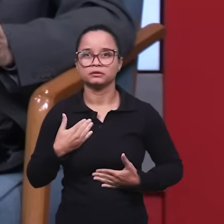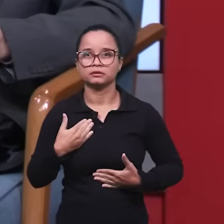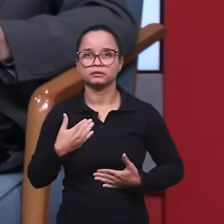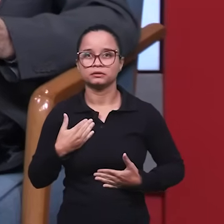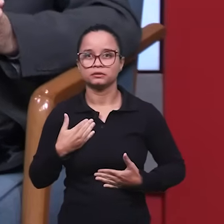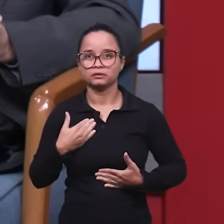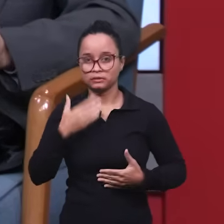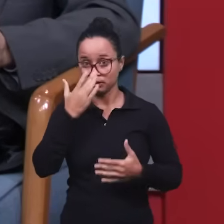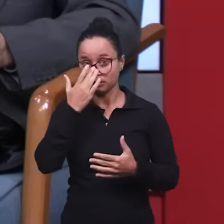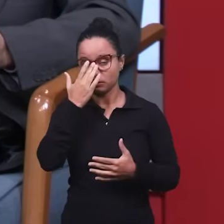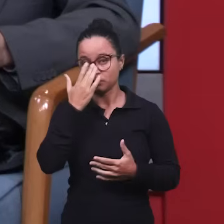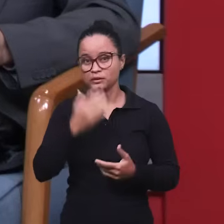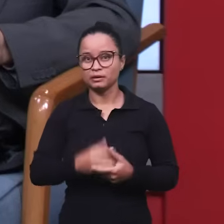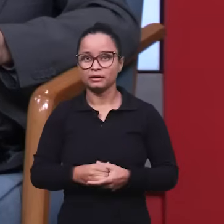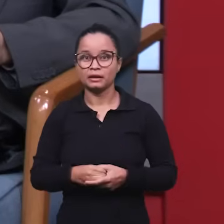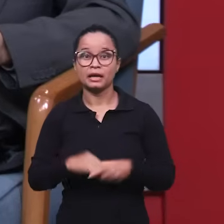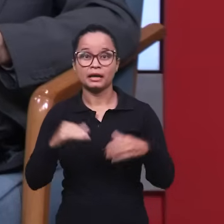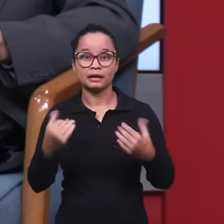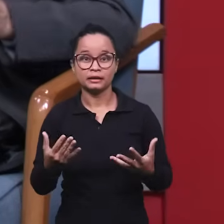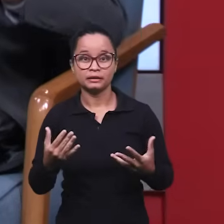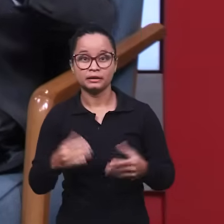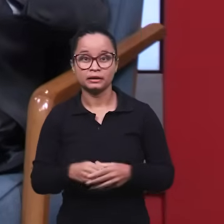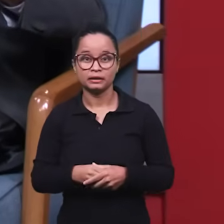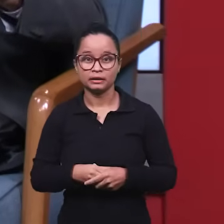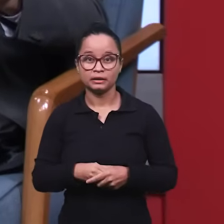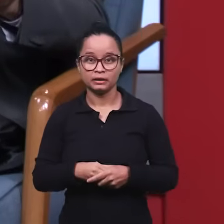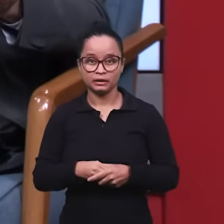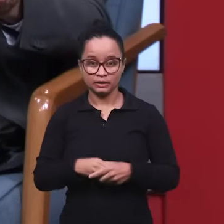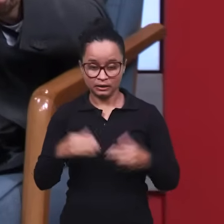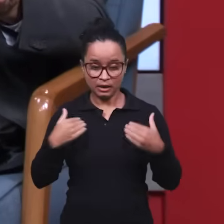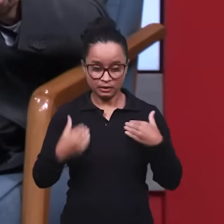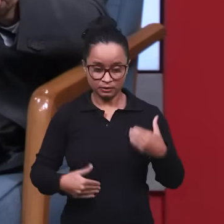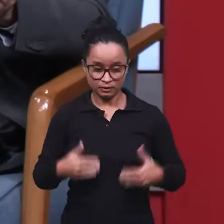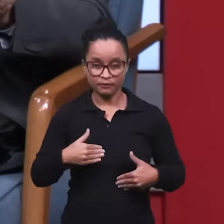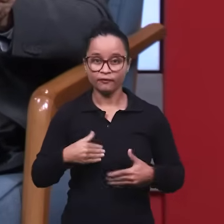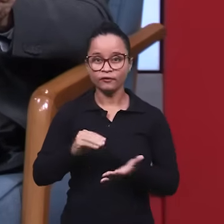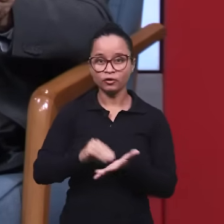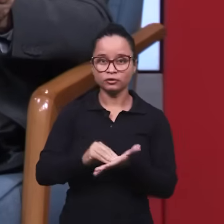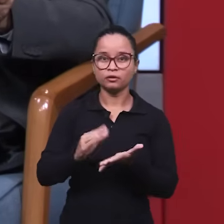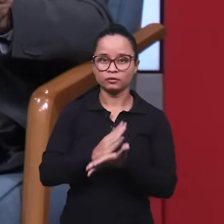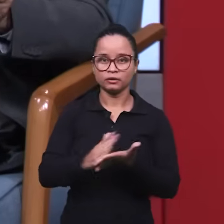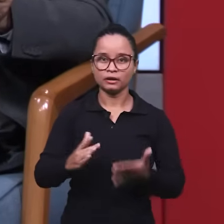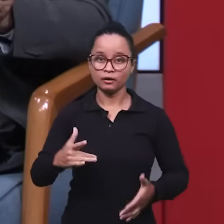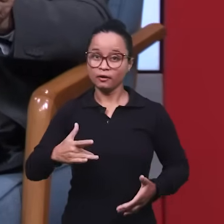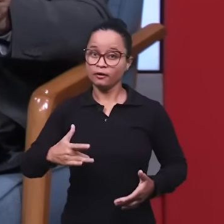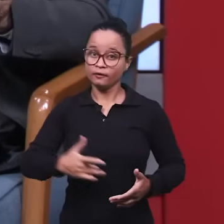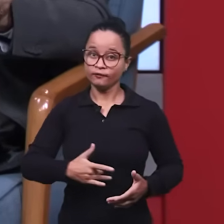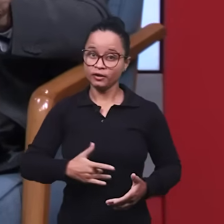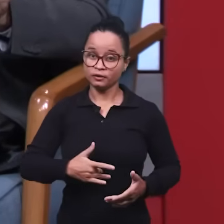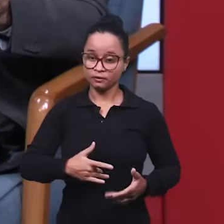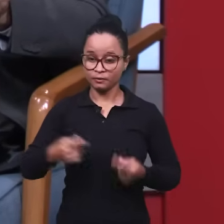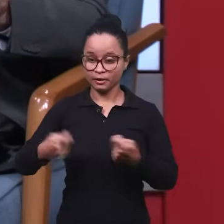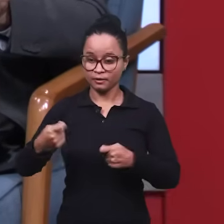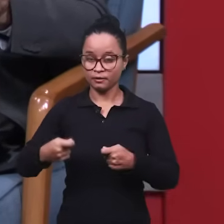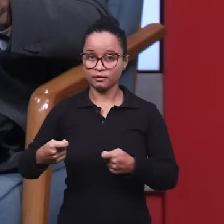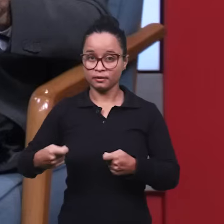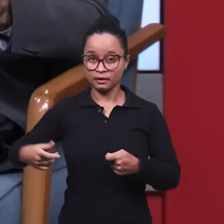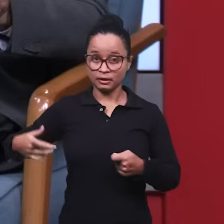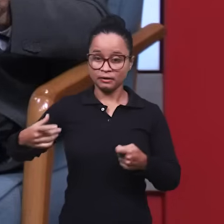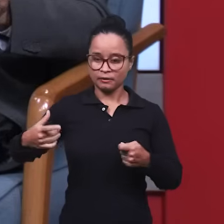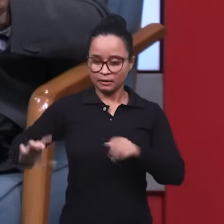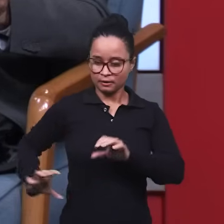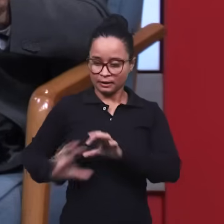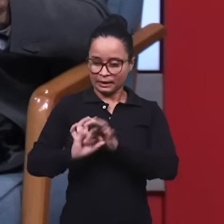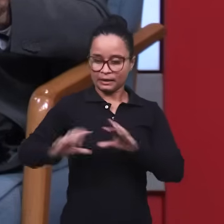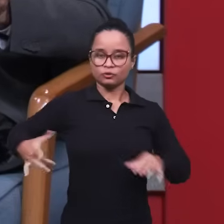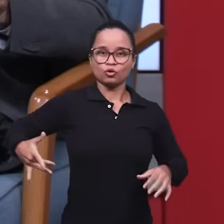ele é incompleto. A função do fígado é completa? Não. O fígado depende da função do pâncreas,